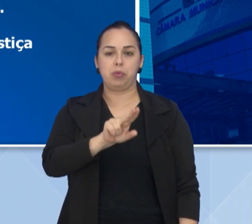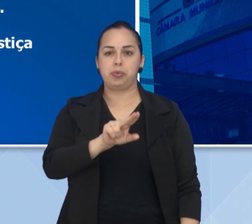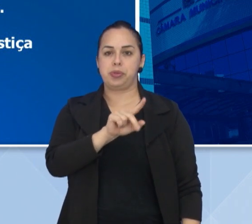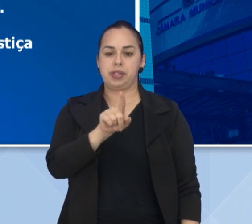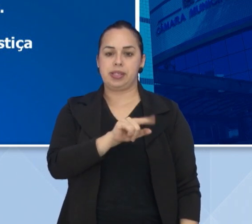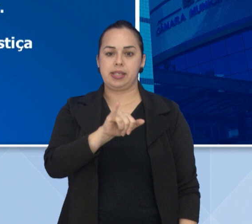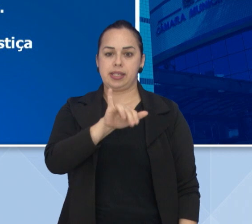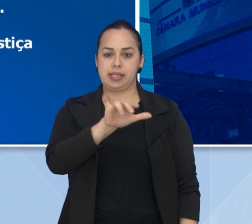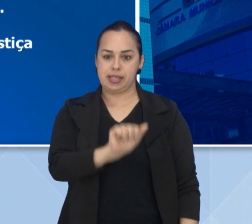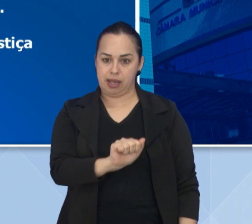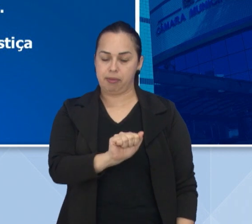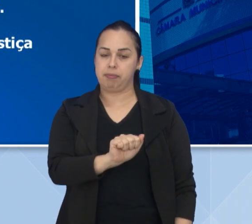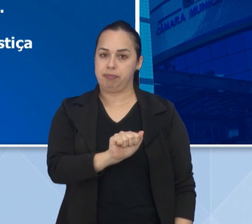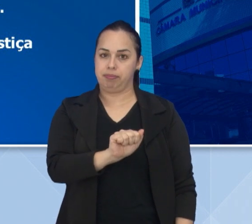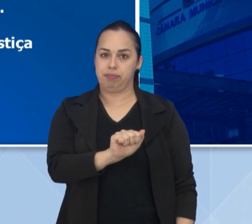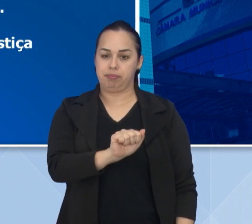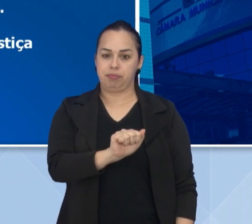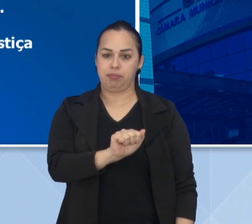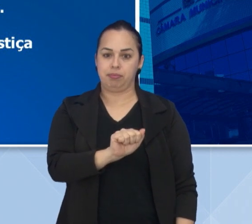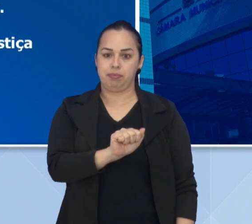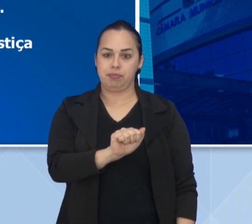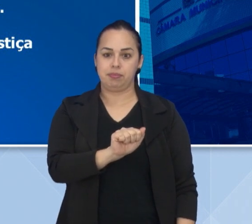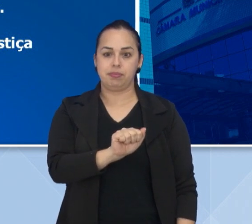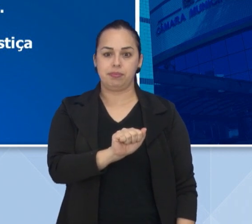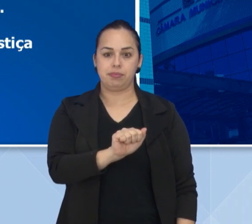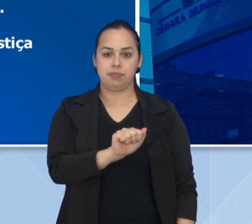Luzia Aparecida Gaceta